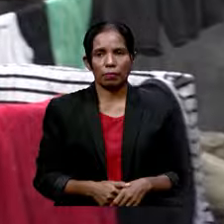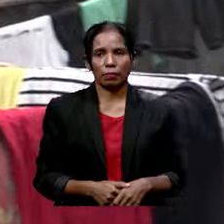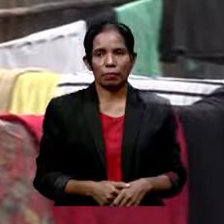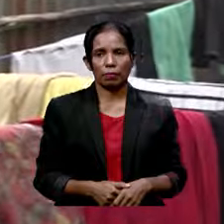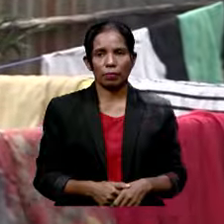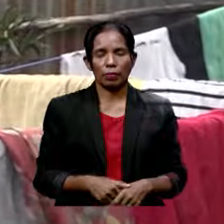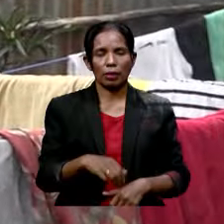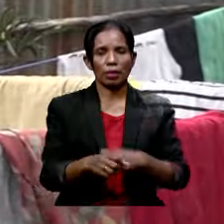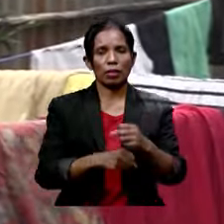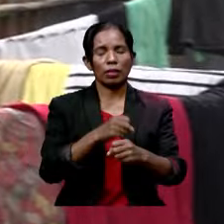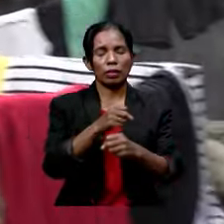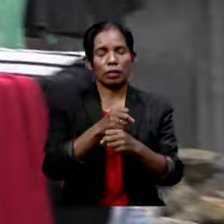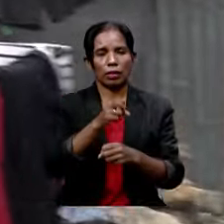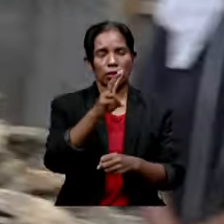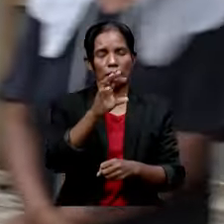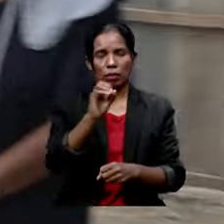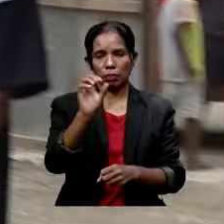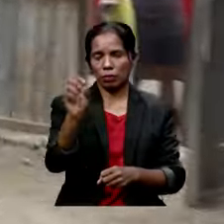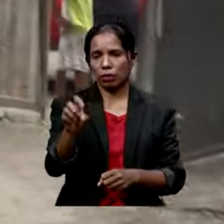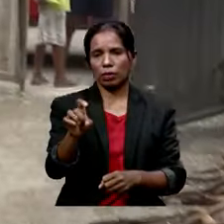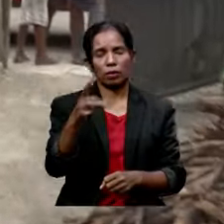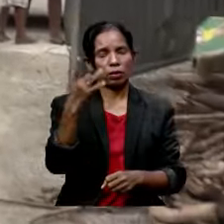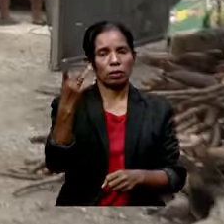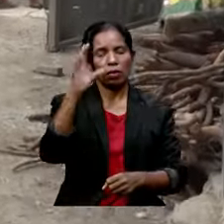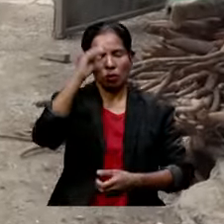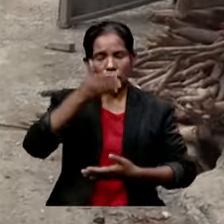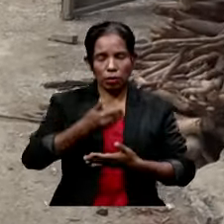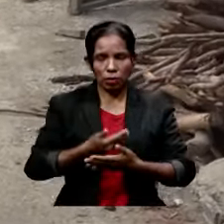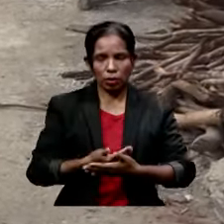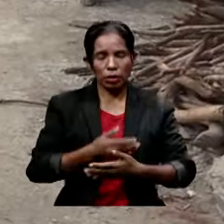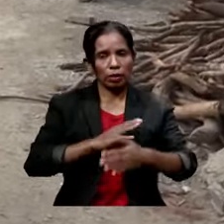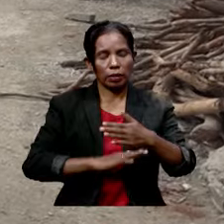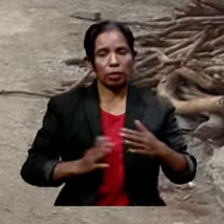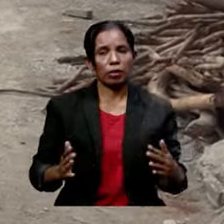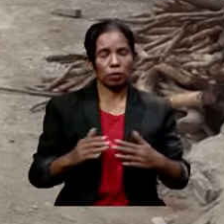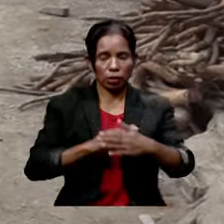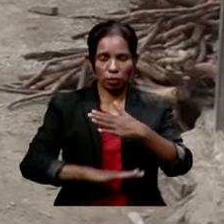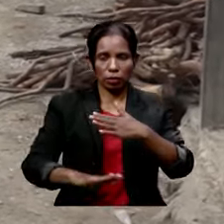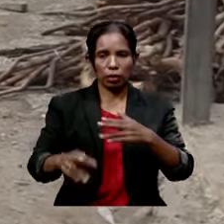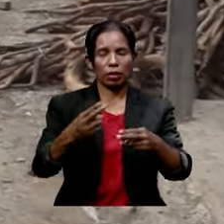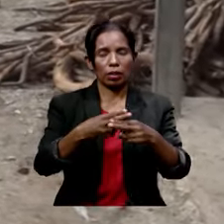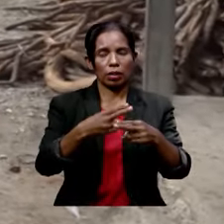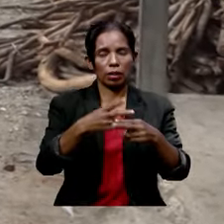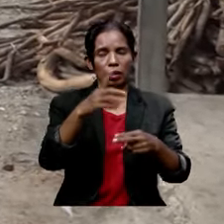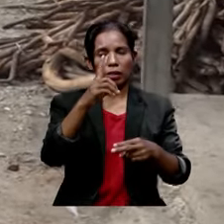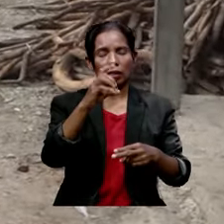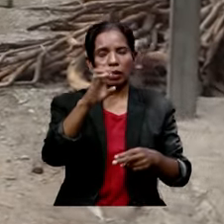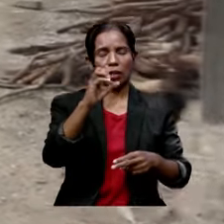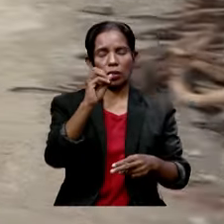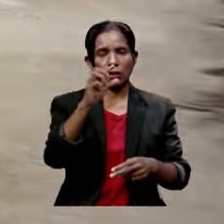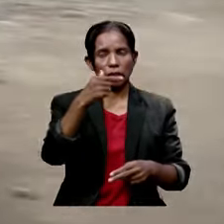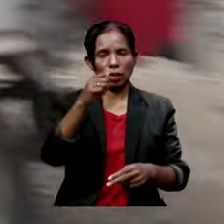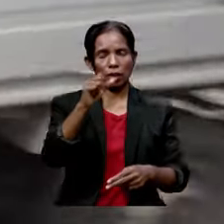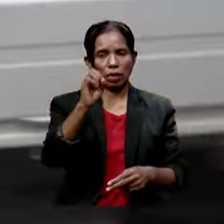Ia tina riun rua Sanul Racing Walu, Banhira oang nebe nia coach ni Moris, Florinda Fonaran de Ogracio Ribeiro. Florinda